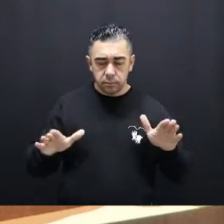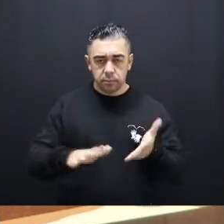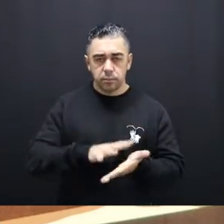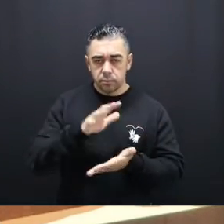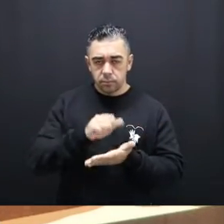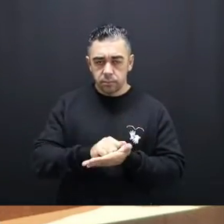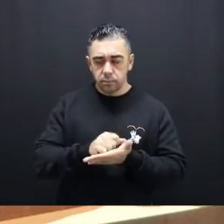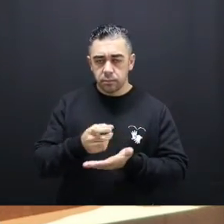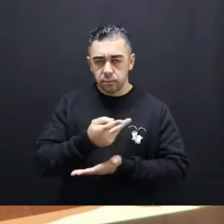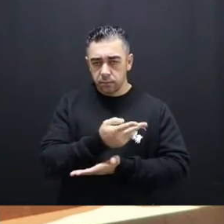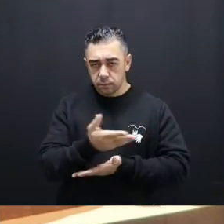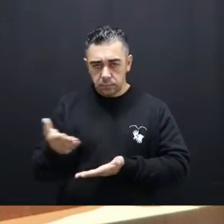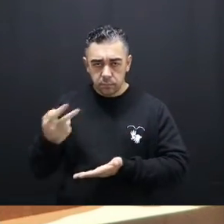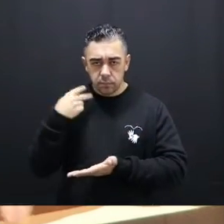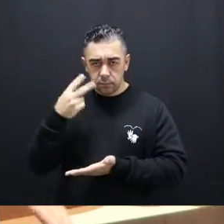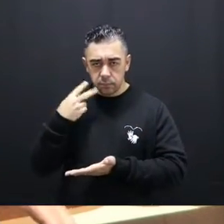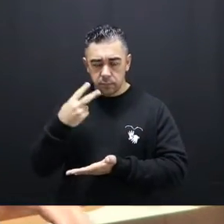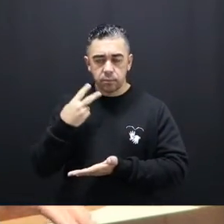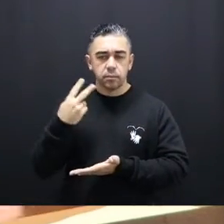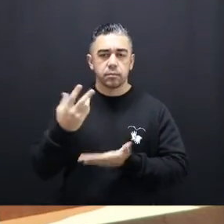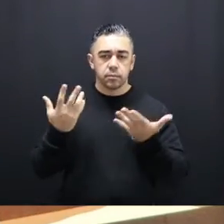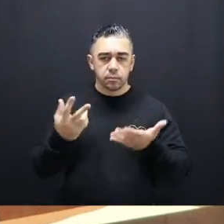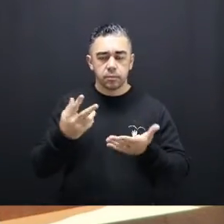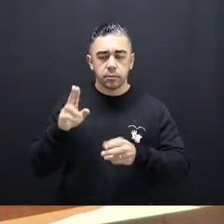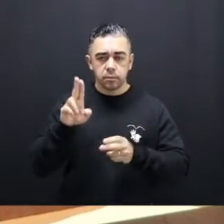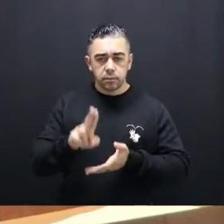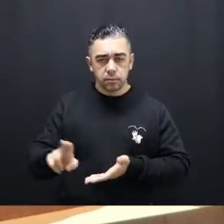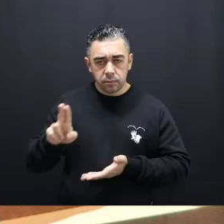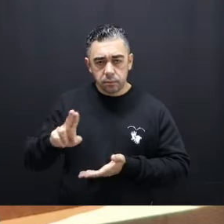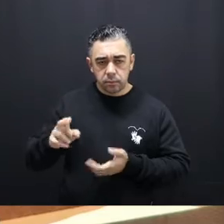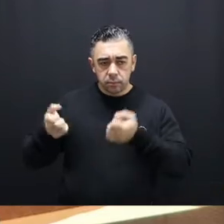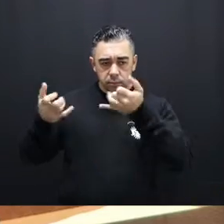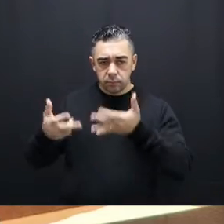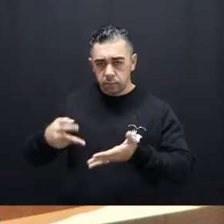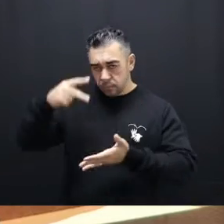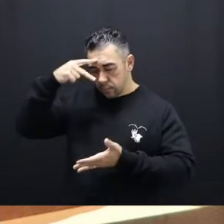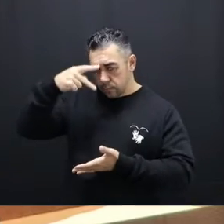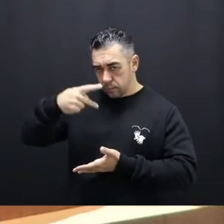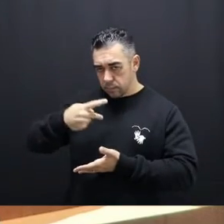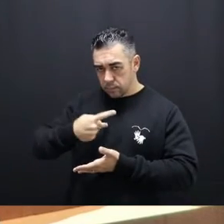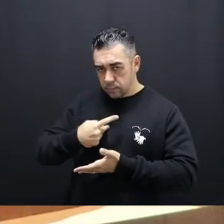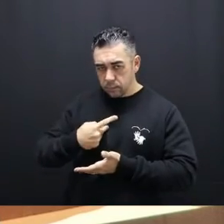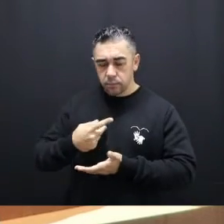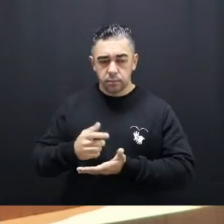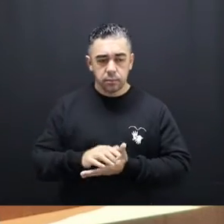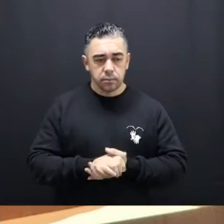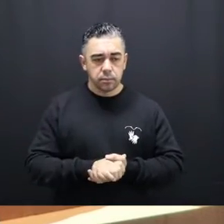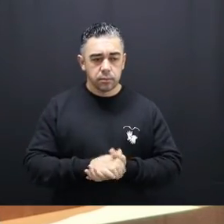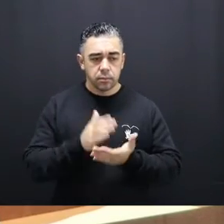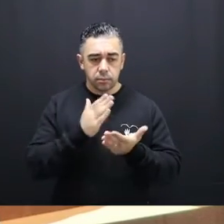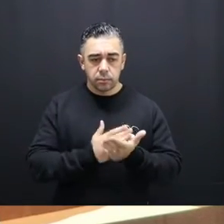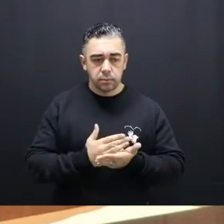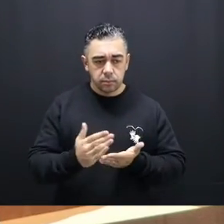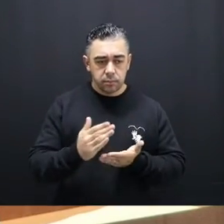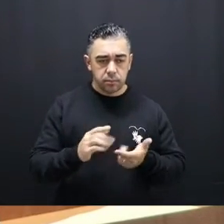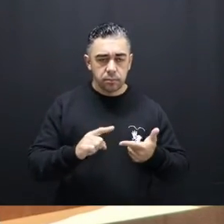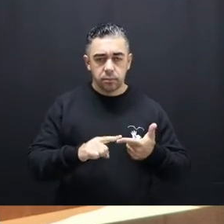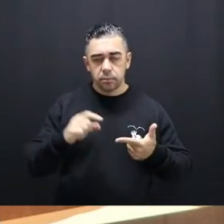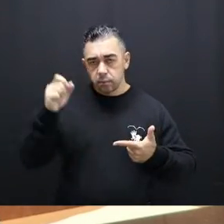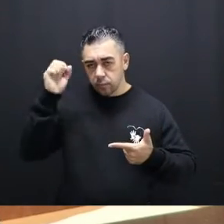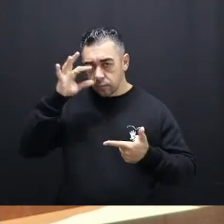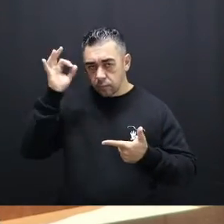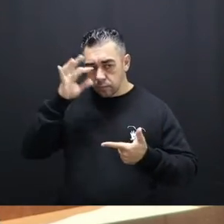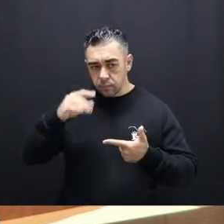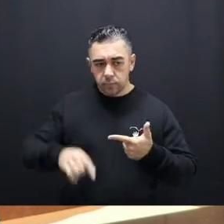para os vereadores ou vereadora que desejar fazer uso da explicação pessoal inicialmente Vereador Juliano